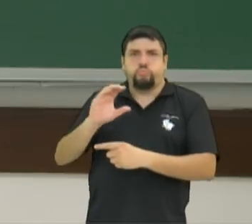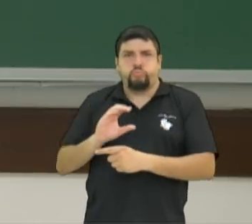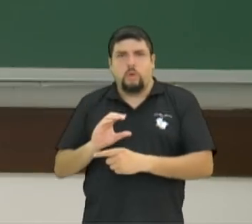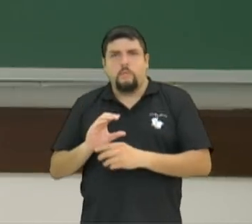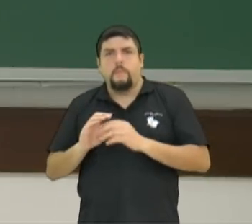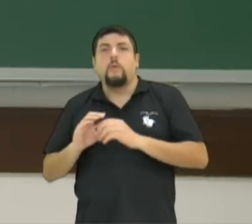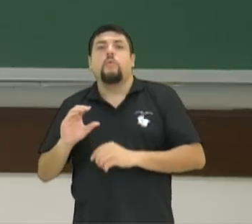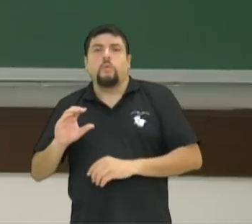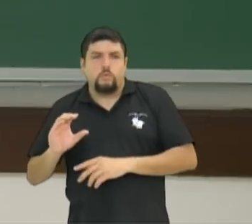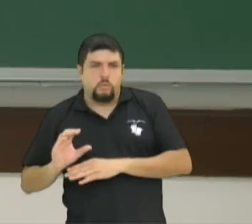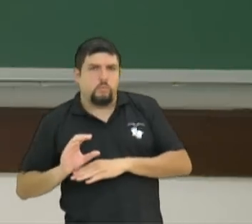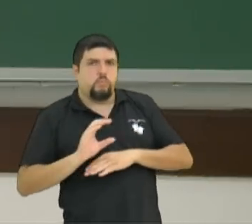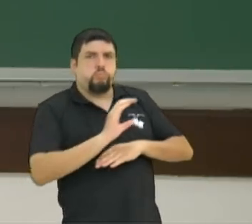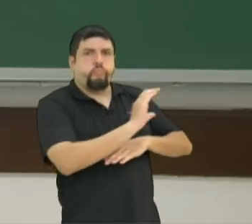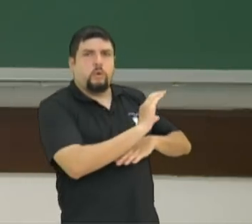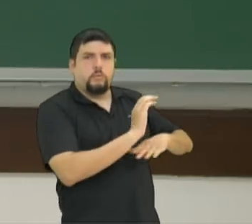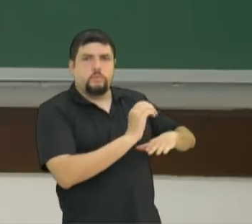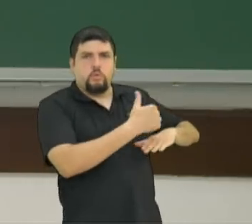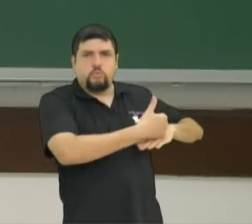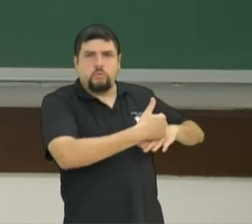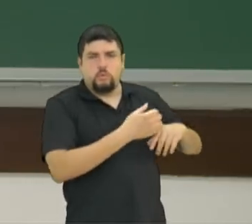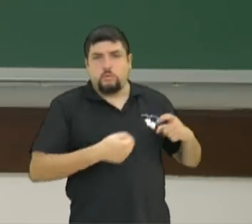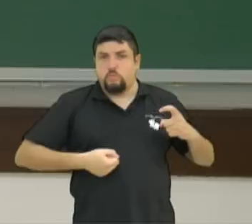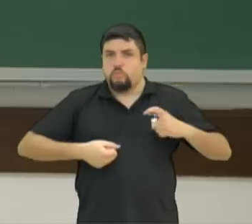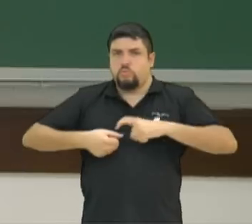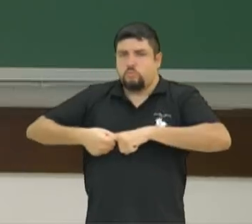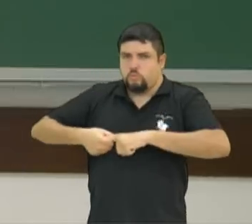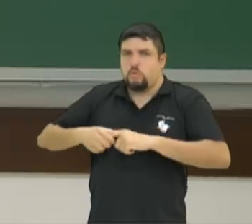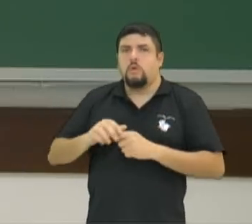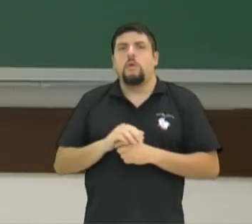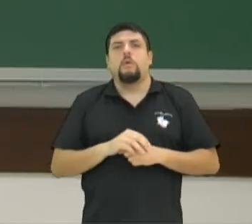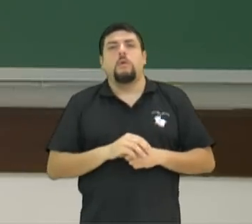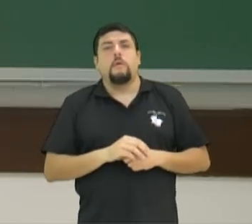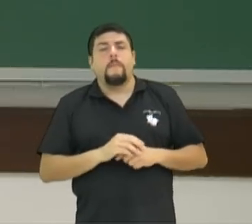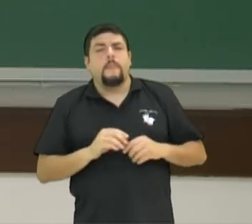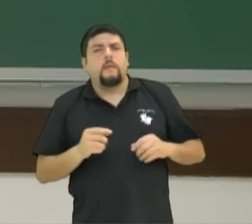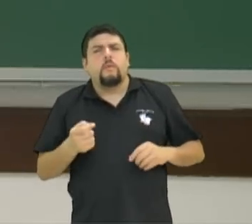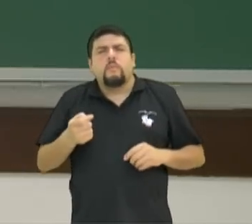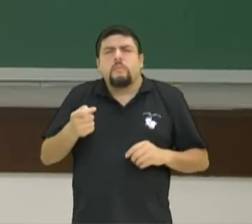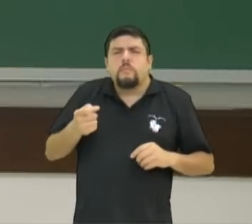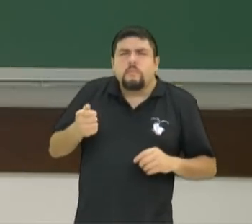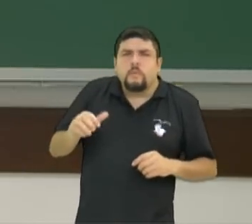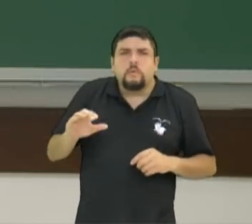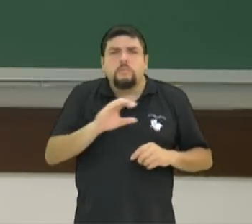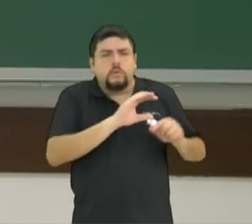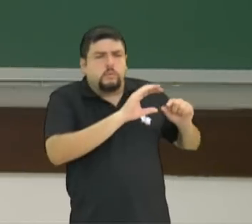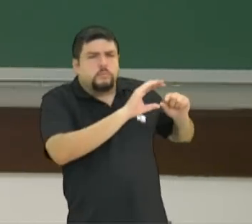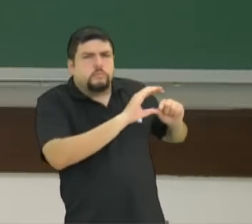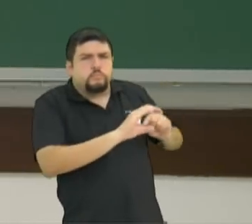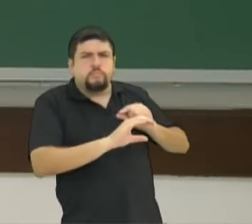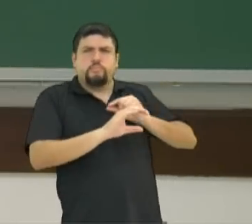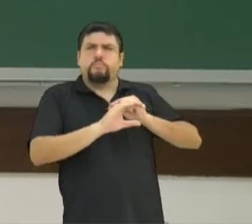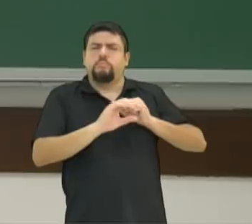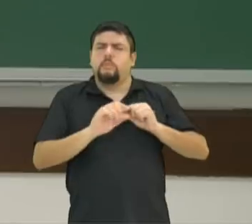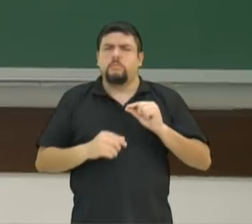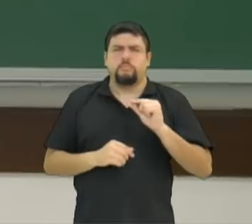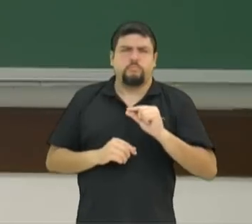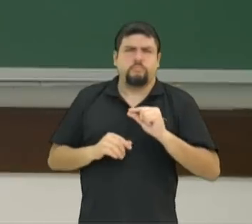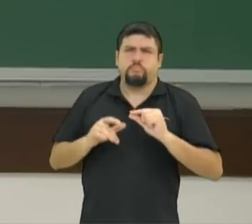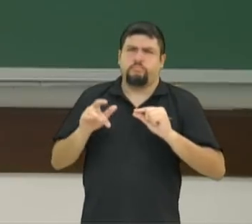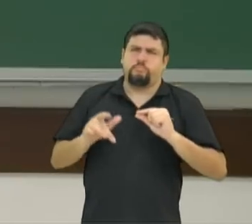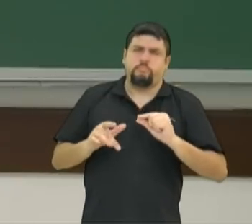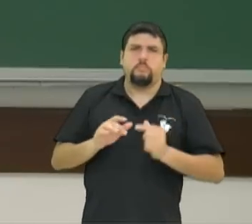com o senhor da escrava, com o dono da escrava, e uma pequena parcela era destinada a essa escrava, né? Veja que a gente